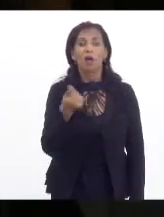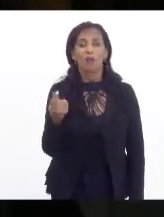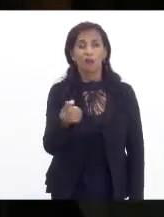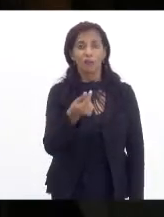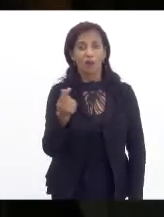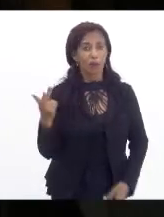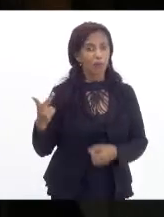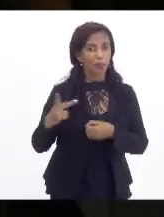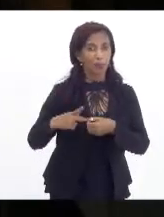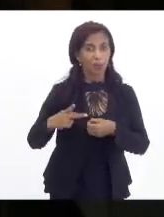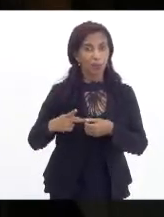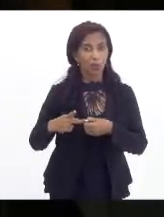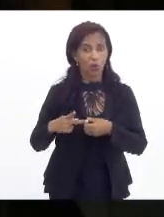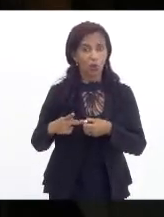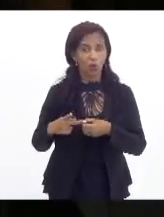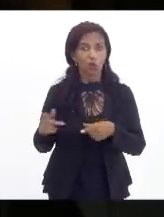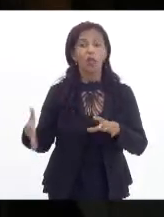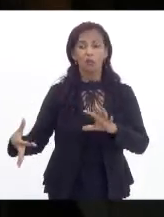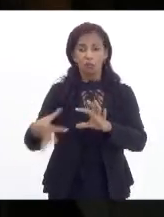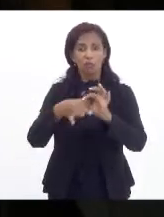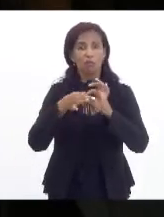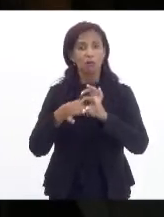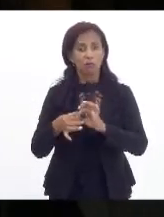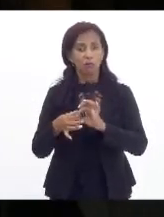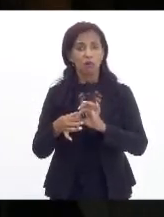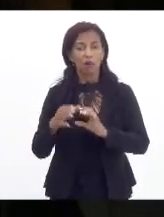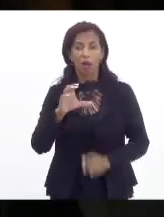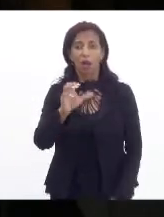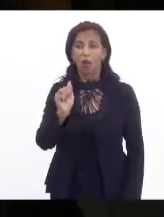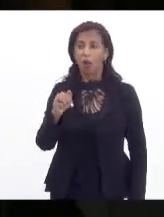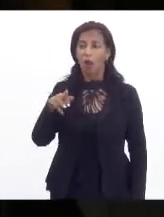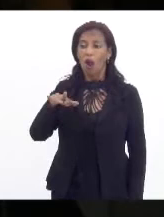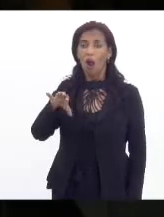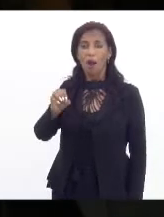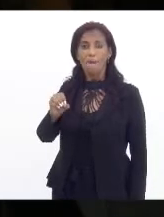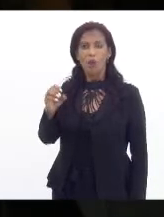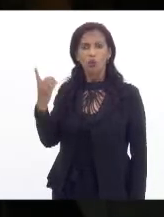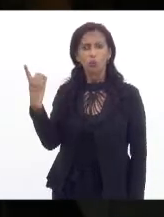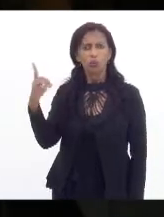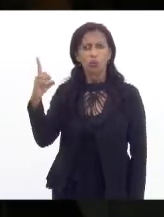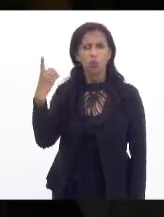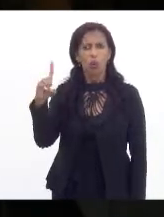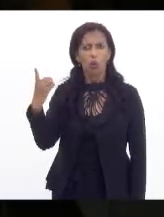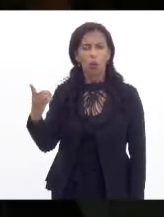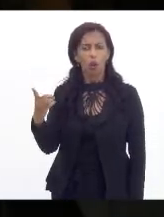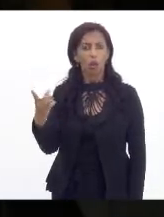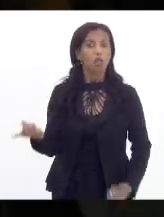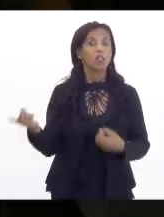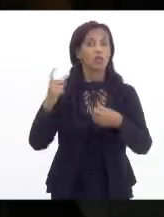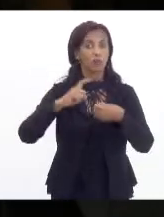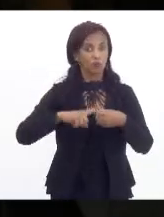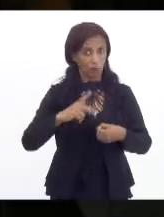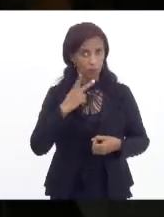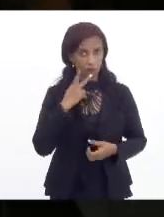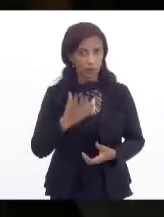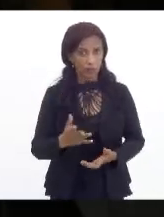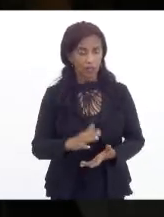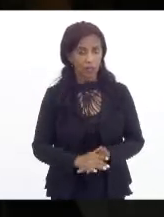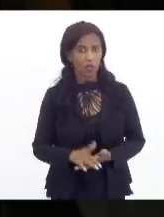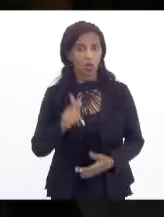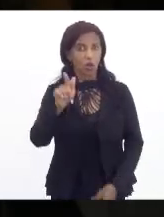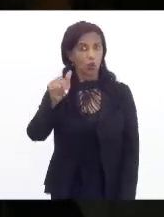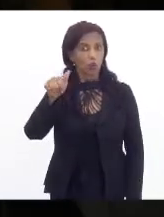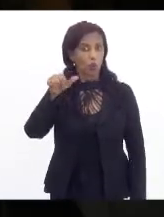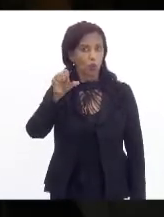do petróleo e atrelado ao câmbio do dólar. E volto a dizer, o